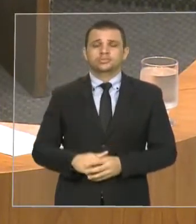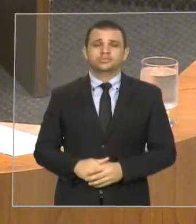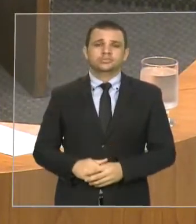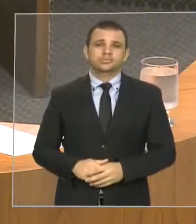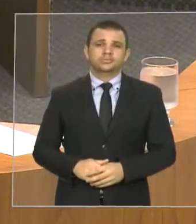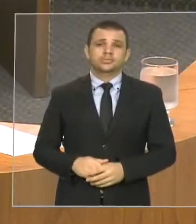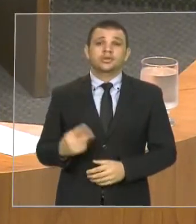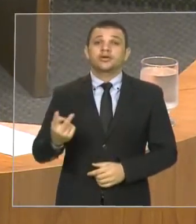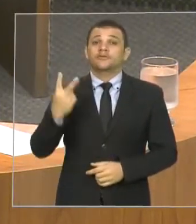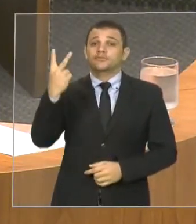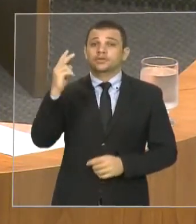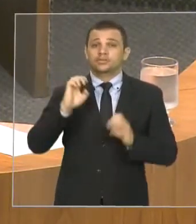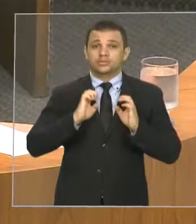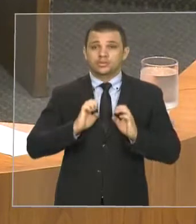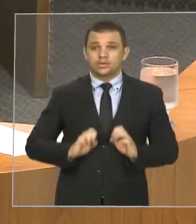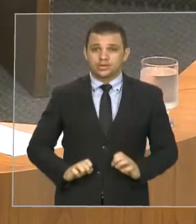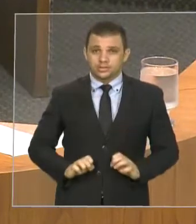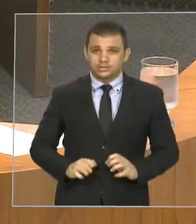valores éticos,